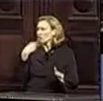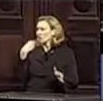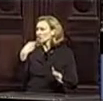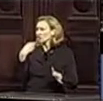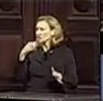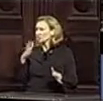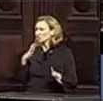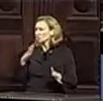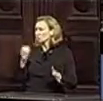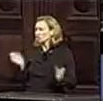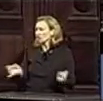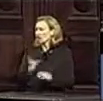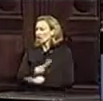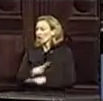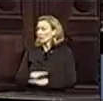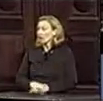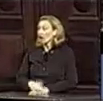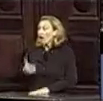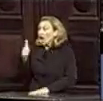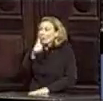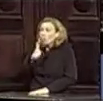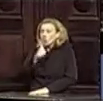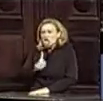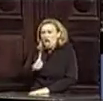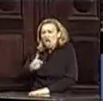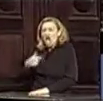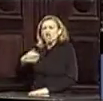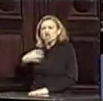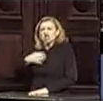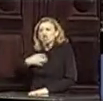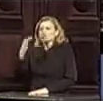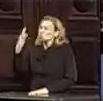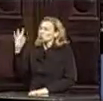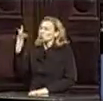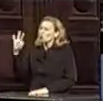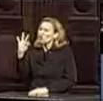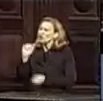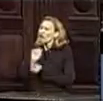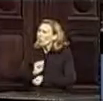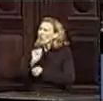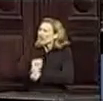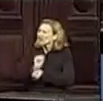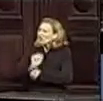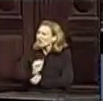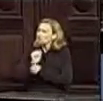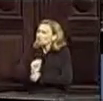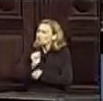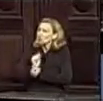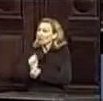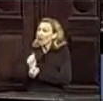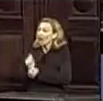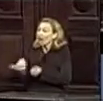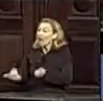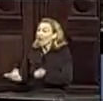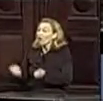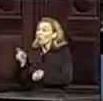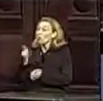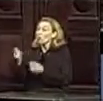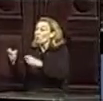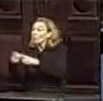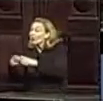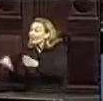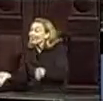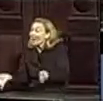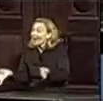dor ciática, esperar 5 horas ainda para saber se seria atendida pelo ortopedista. Desesperada, começou